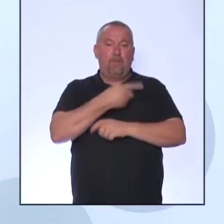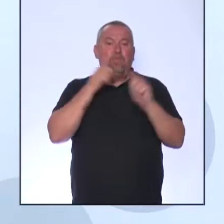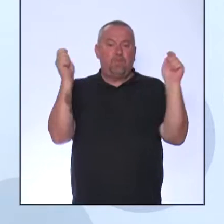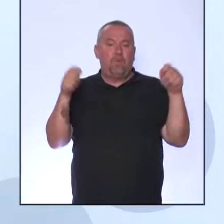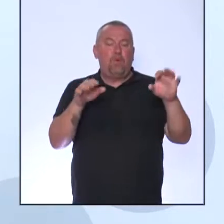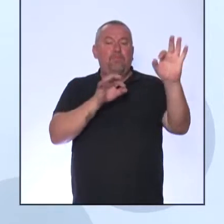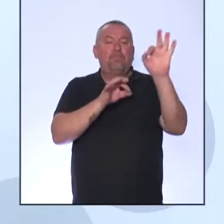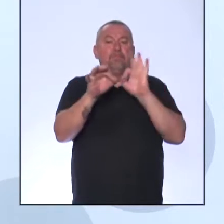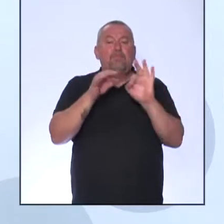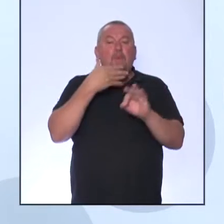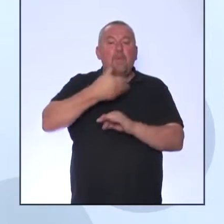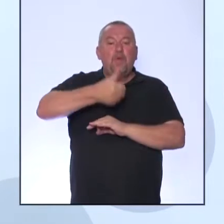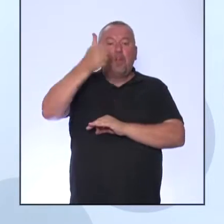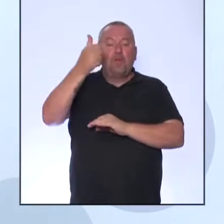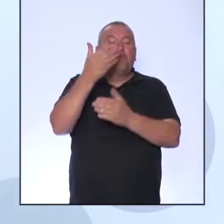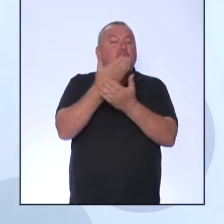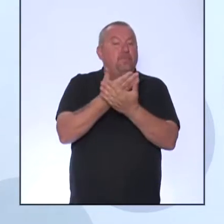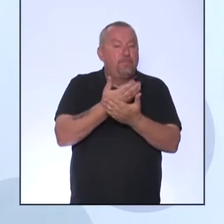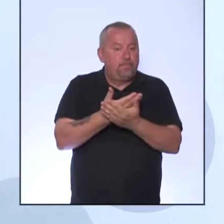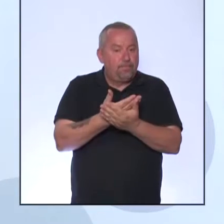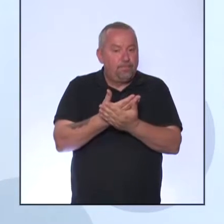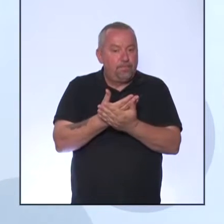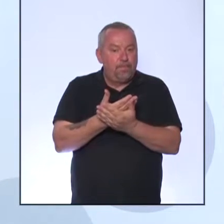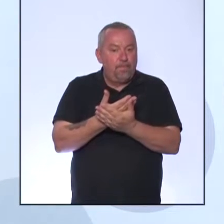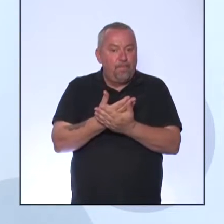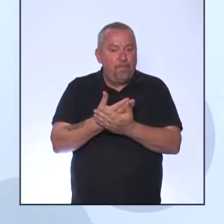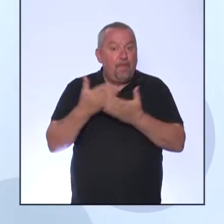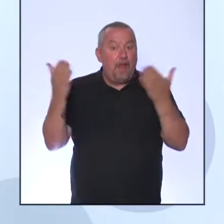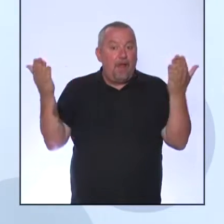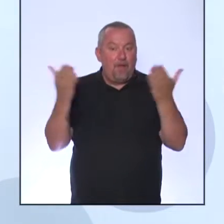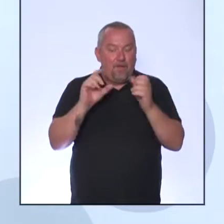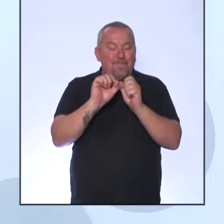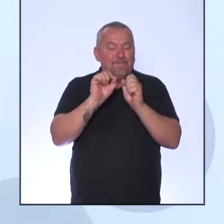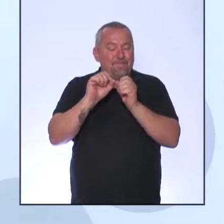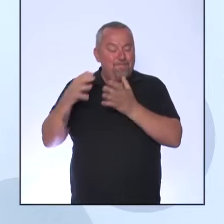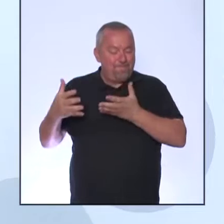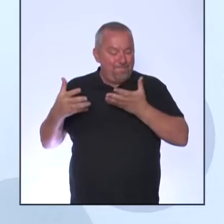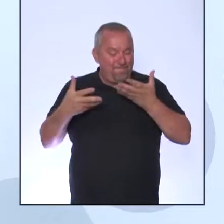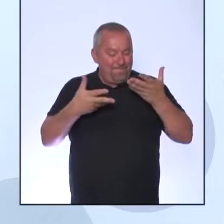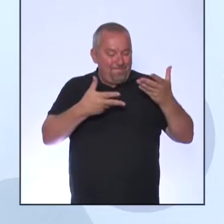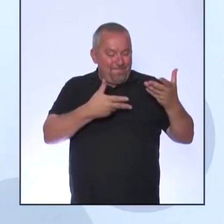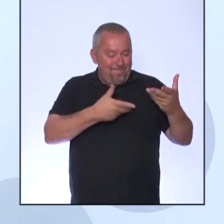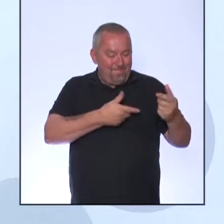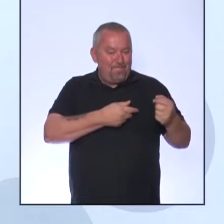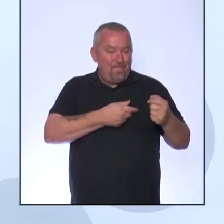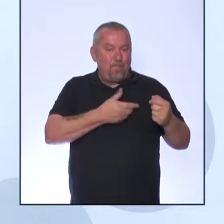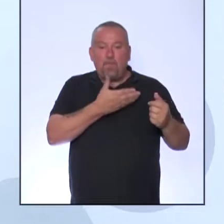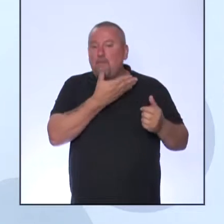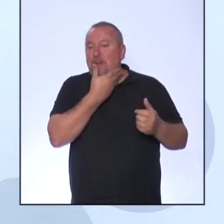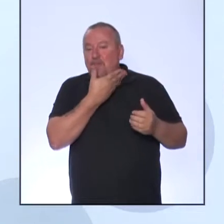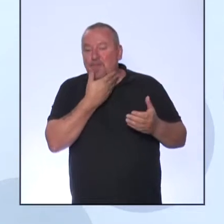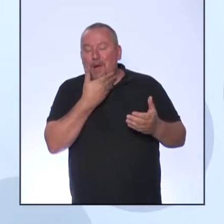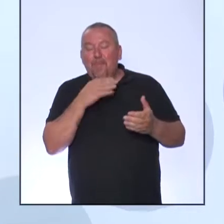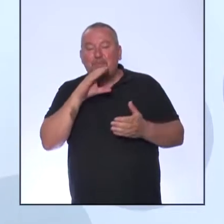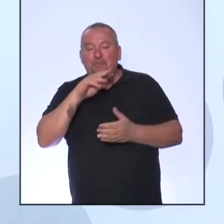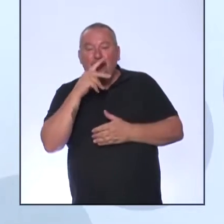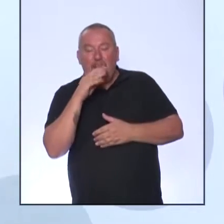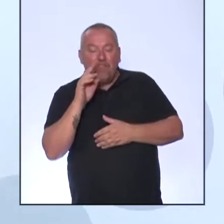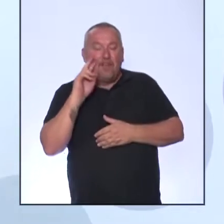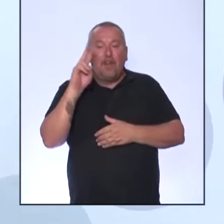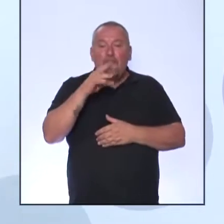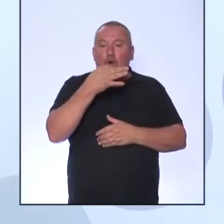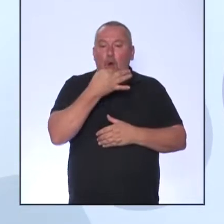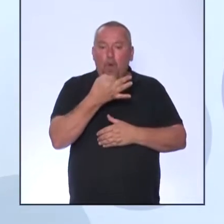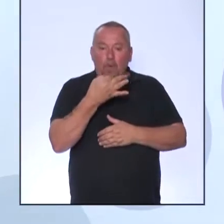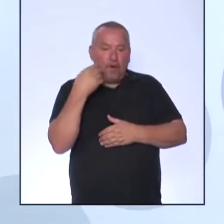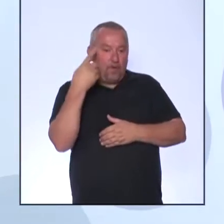se organizar melhor nos nossos estudos. Então, faço o convite a você, me escreva no chat, quero ouvir sua opinião, quero ouvir o que